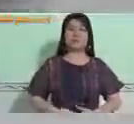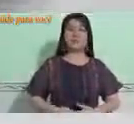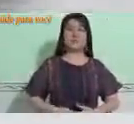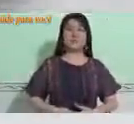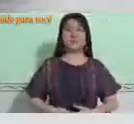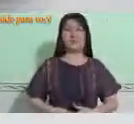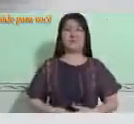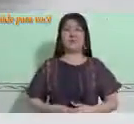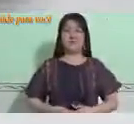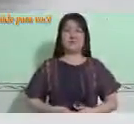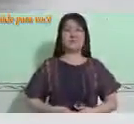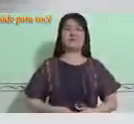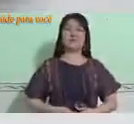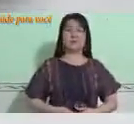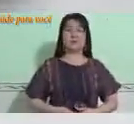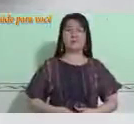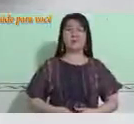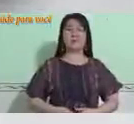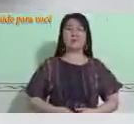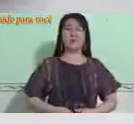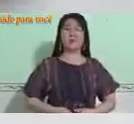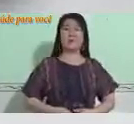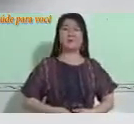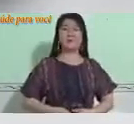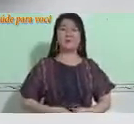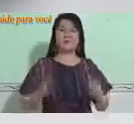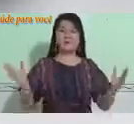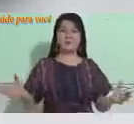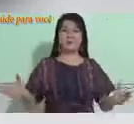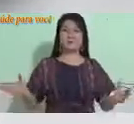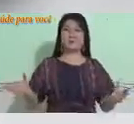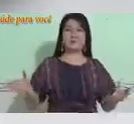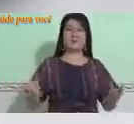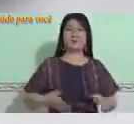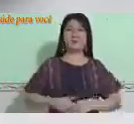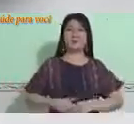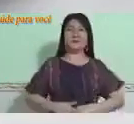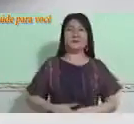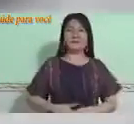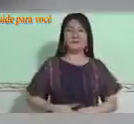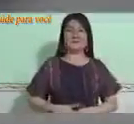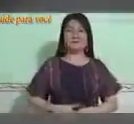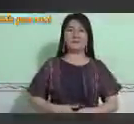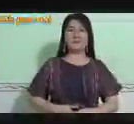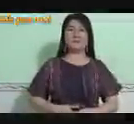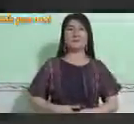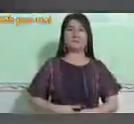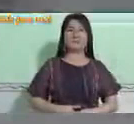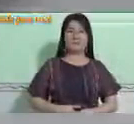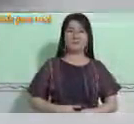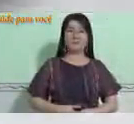5.CATAPLASMACOMGLDELOVERA aloe vera, vírgula, também conhecida popularmente como babosa, vírgula, temação cicatrizante, vírgula, sendo uma